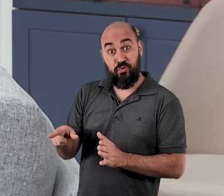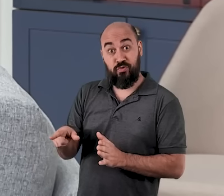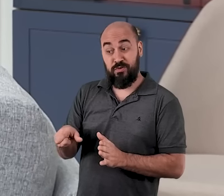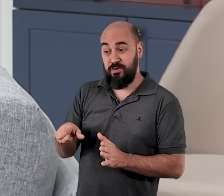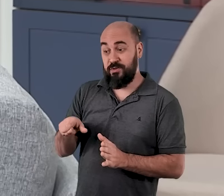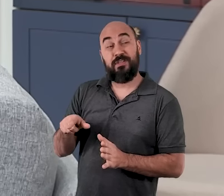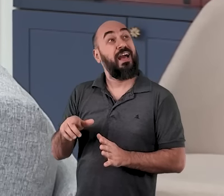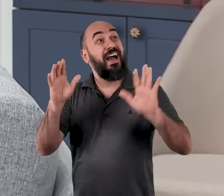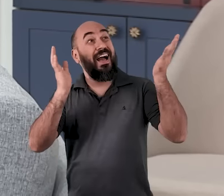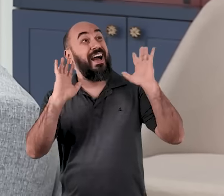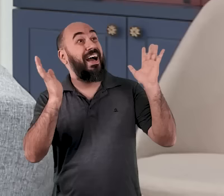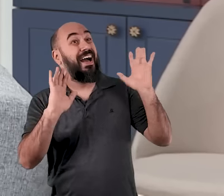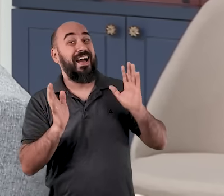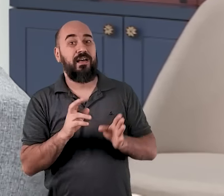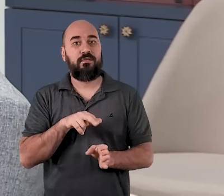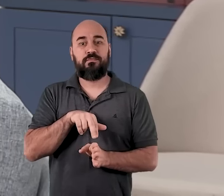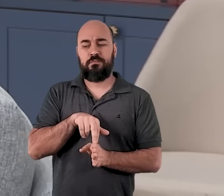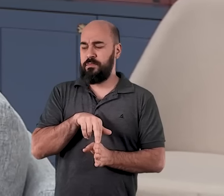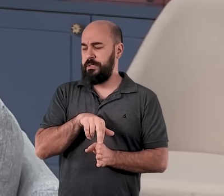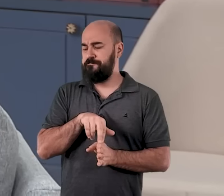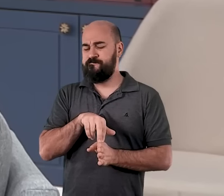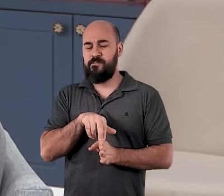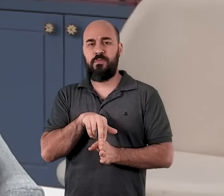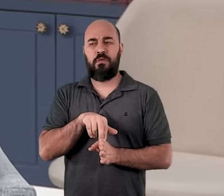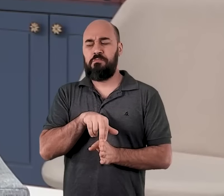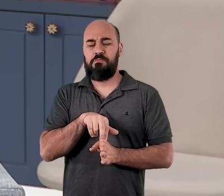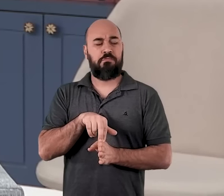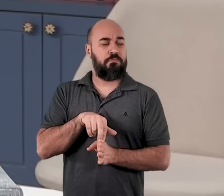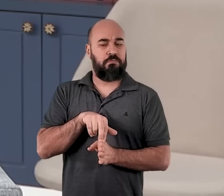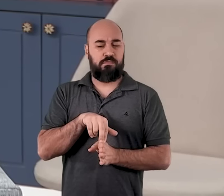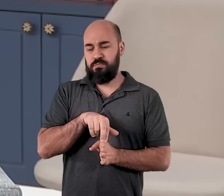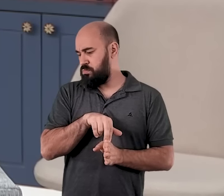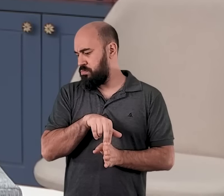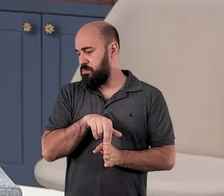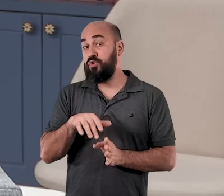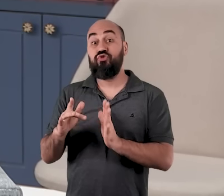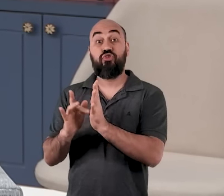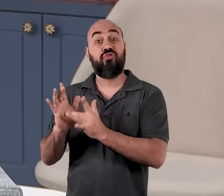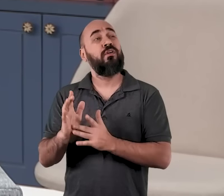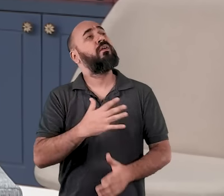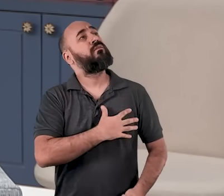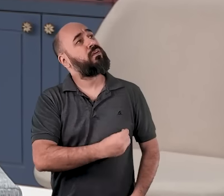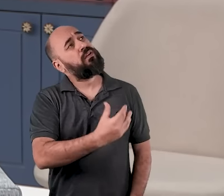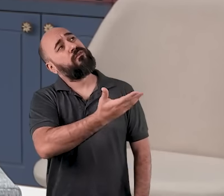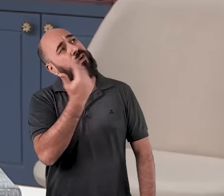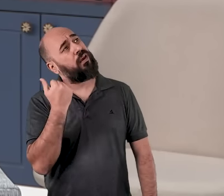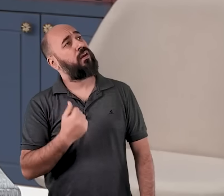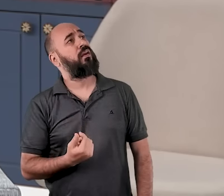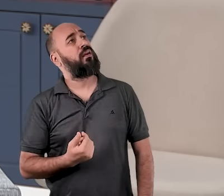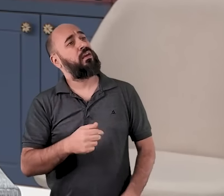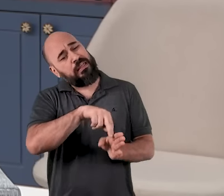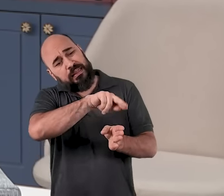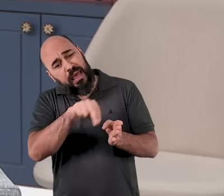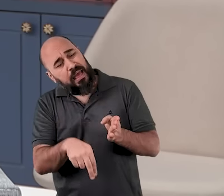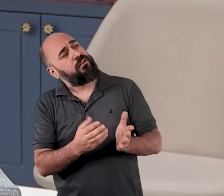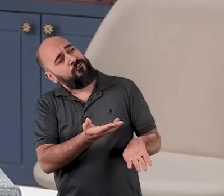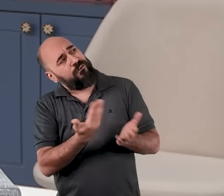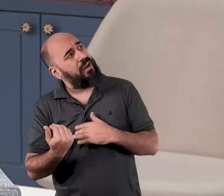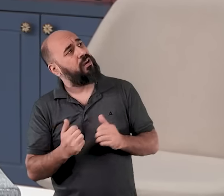do muro. E de repente, ele ouviu Jesus dizer assim, filho, desça do muro, vem para cá, vem